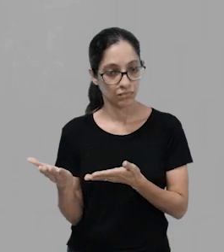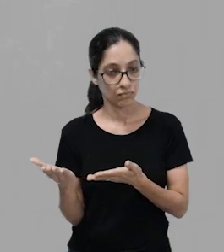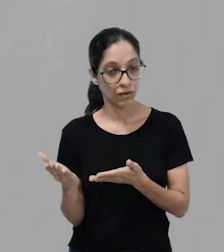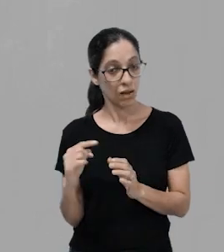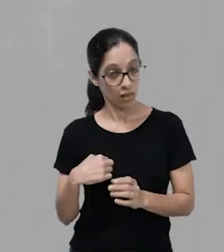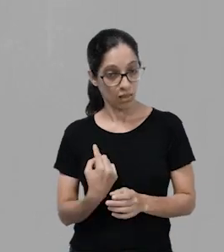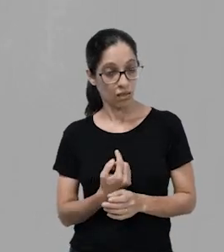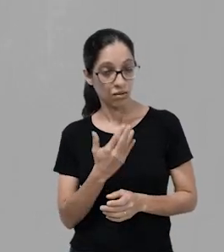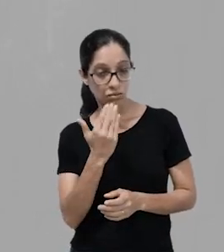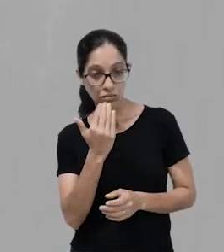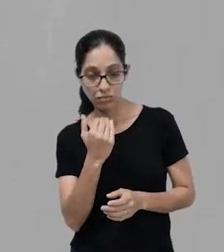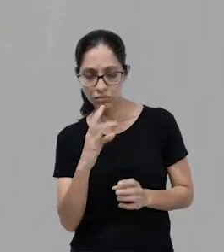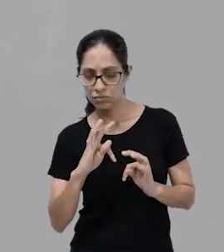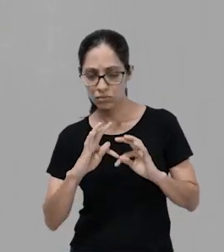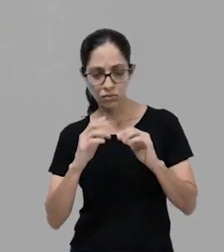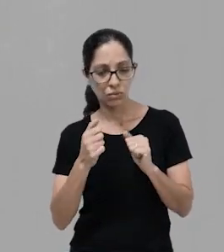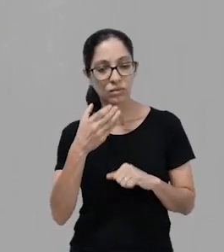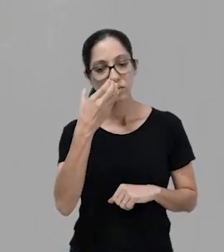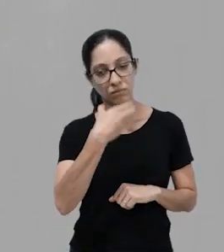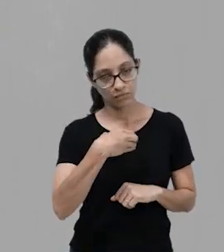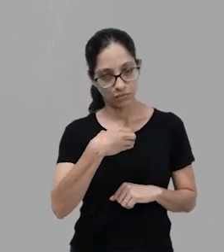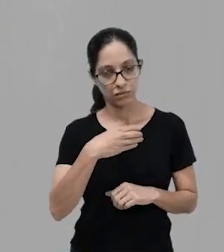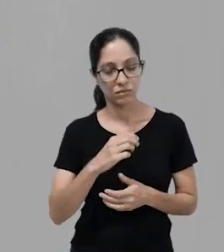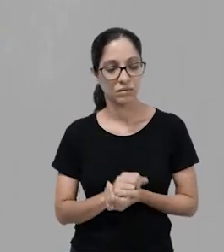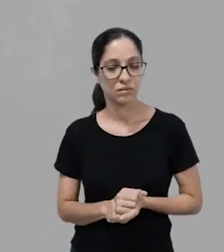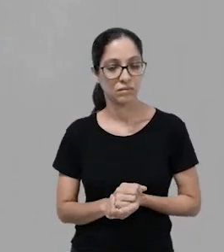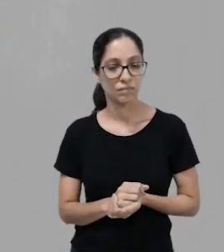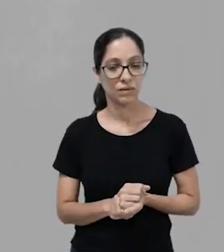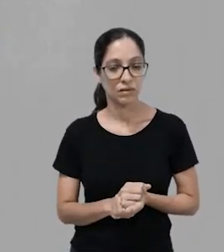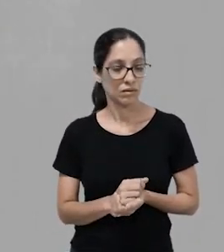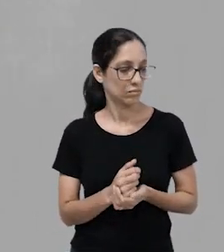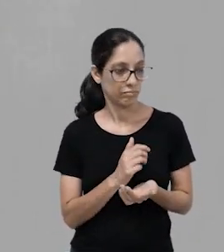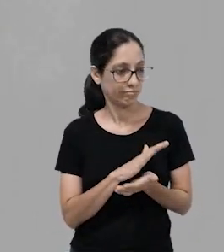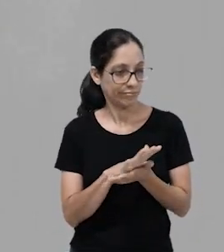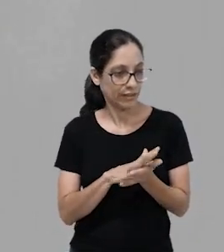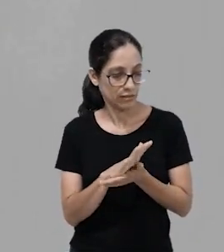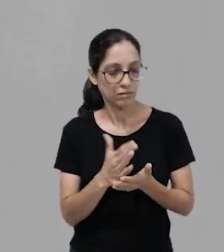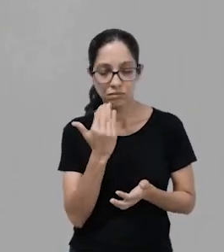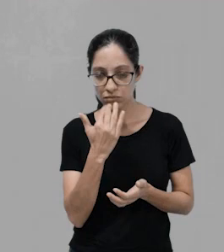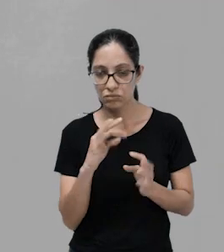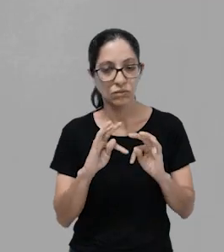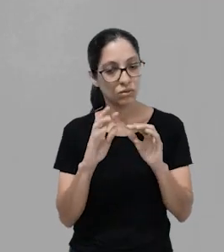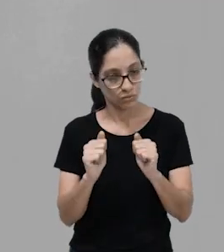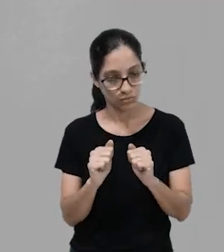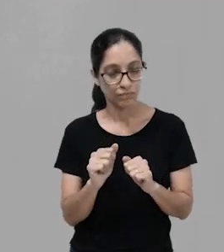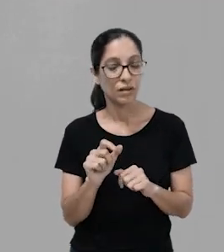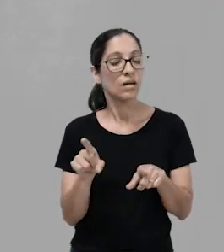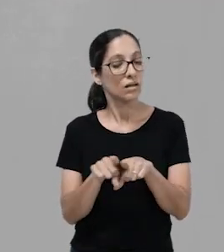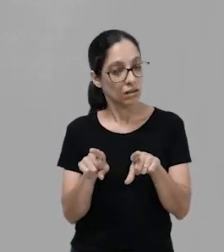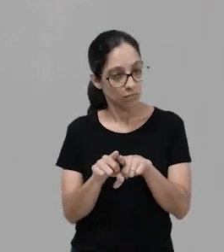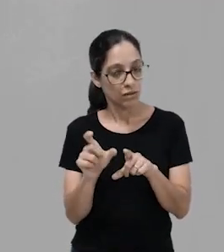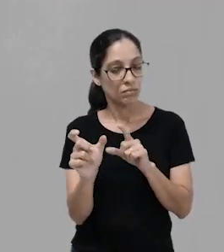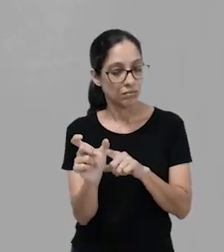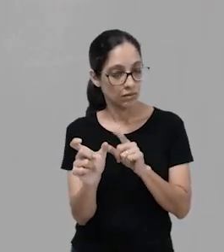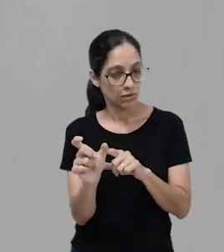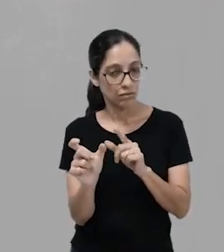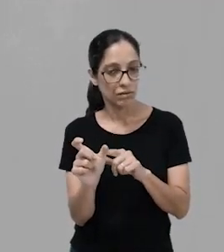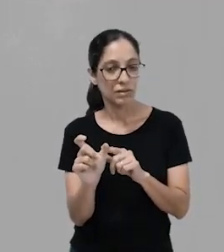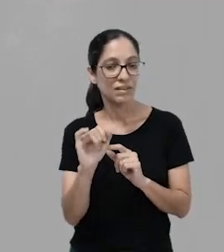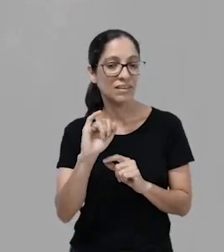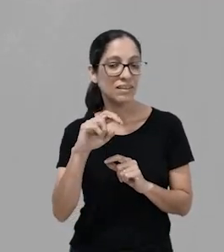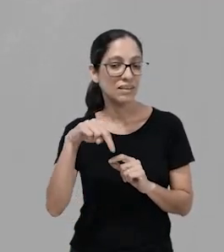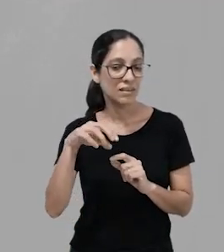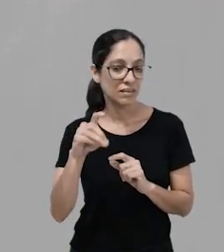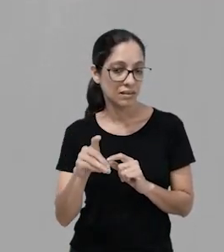Nós comemos todas as maçãs, tá? Então não sobrou nenhuma, comeu tudo. Também é uma palavra indefinida para